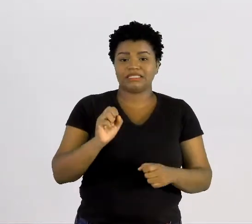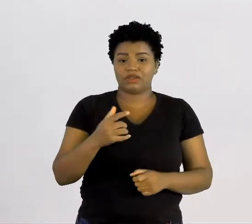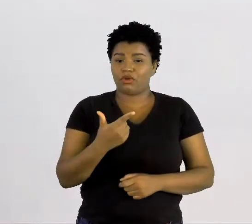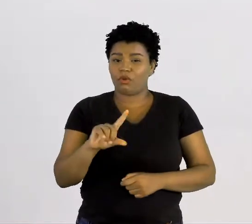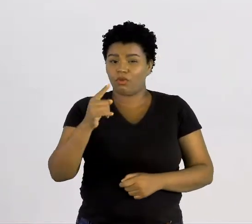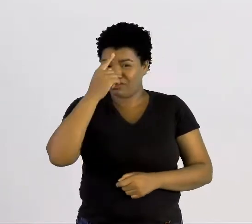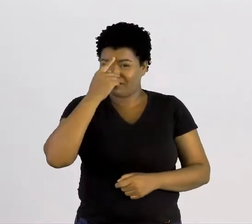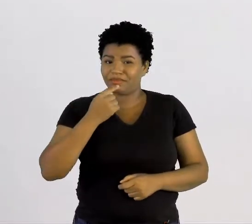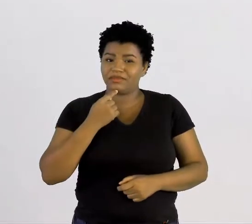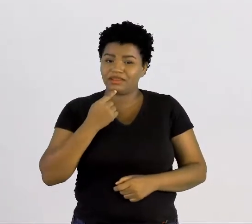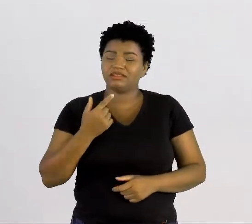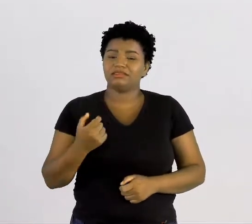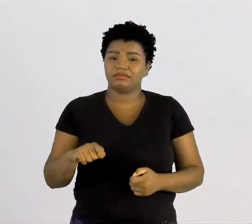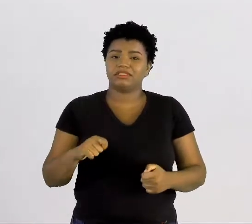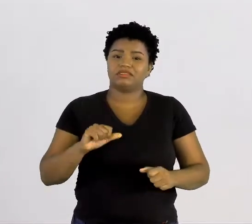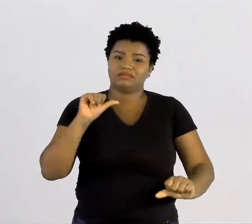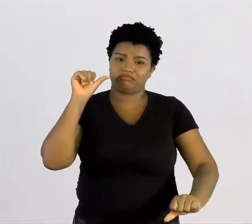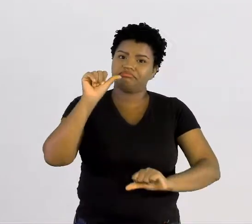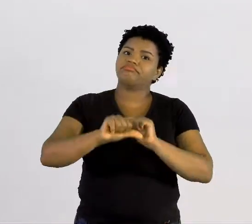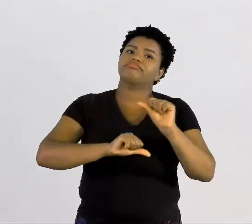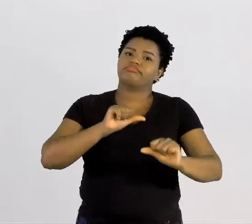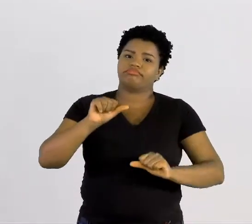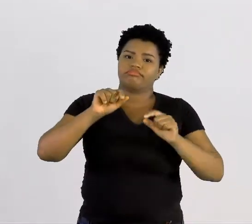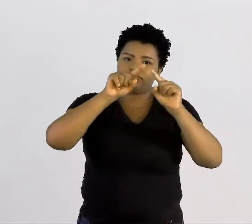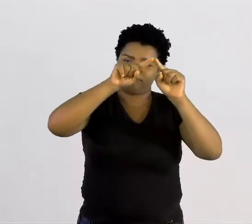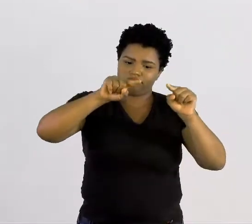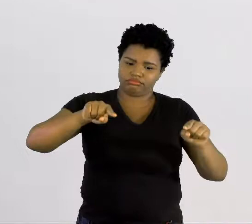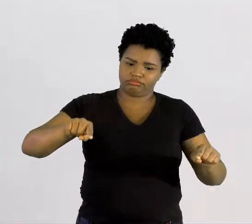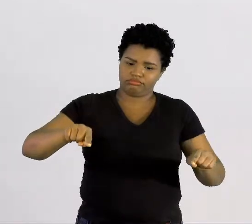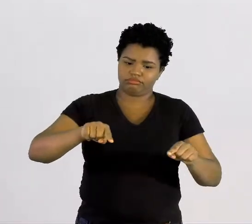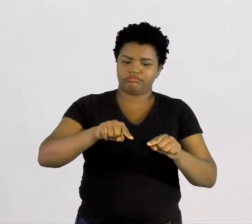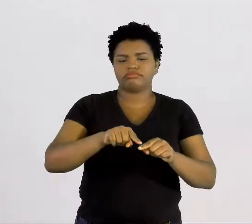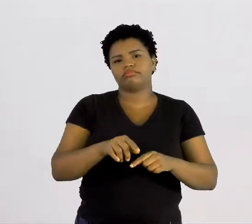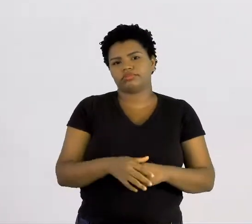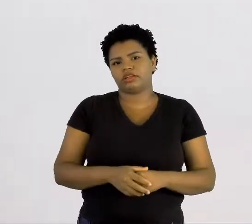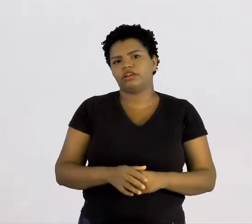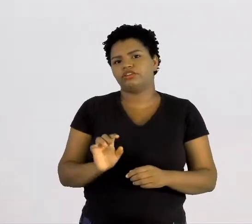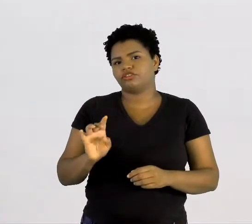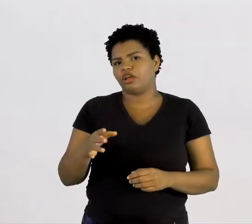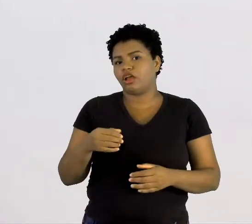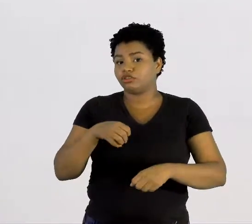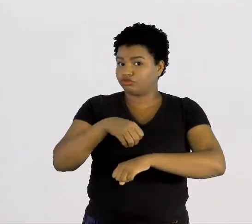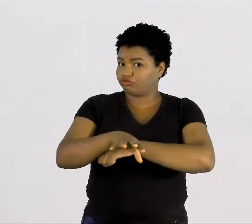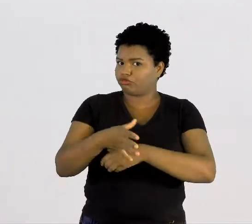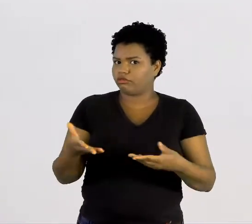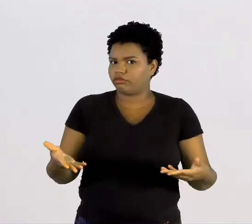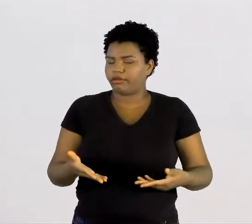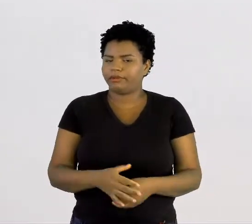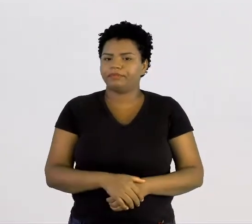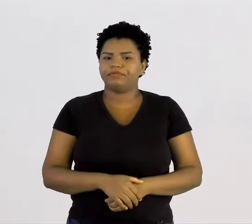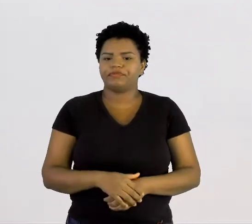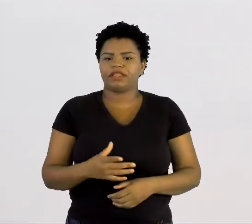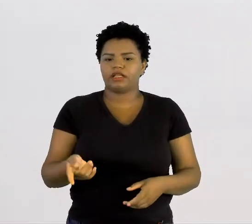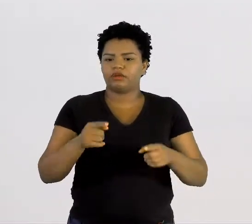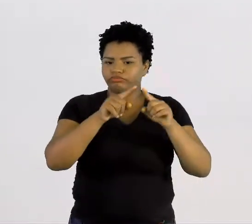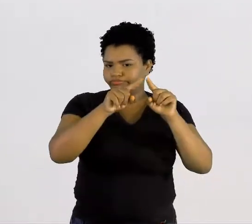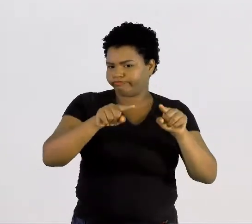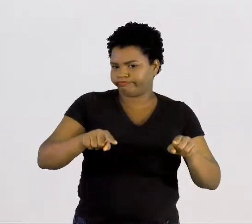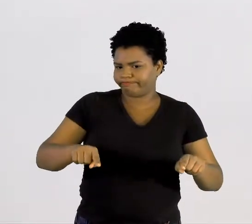precisar transformá-la no triângulo retângulo, tudo bem? Deixando essa dica já logo de cara. Mas nós temos o triângulo retângulo, então